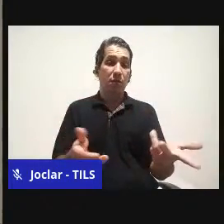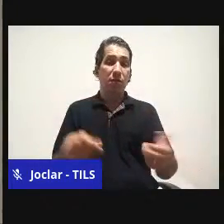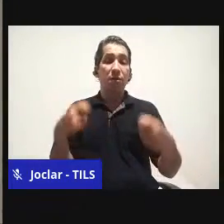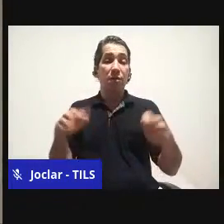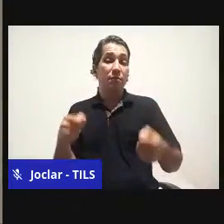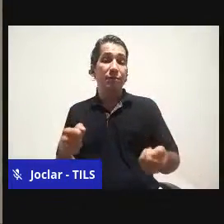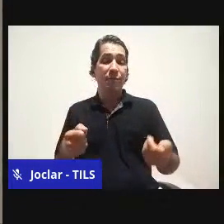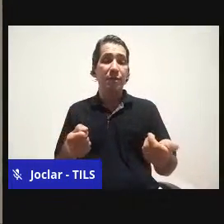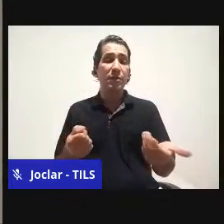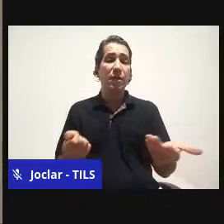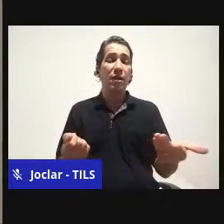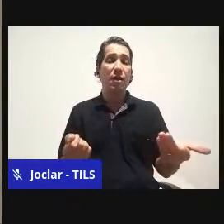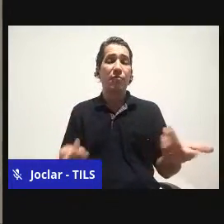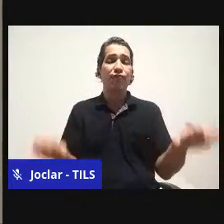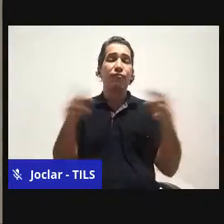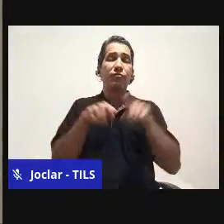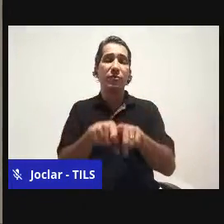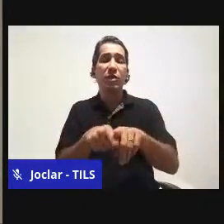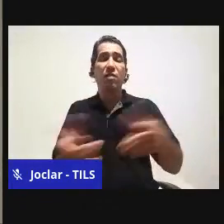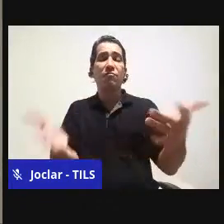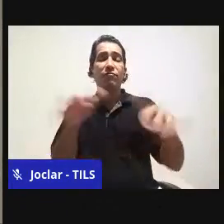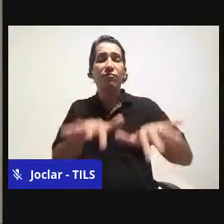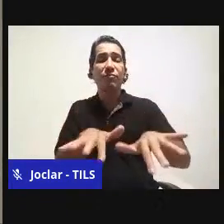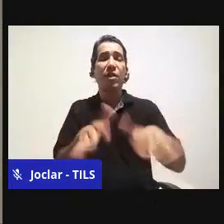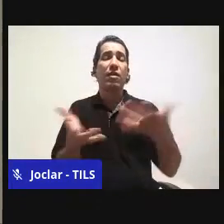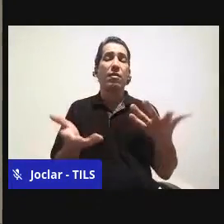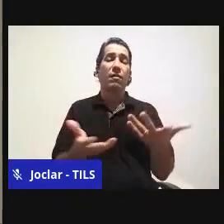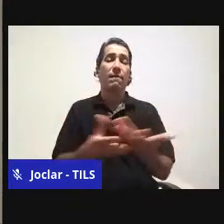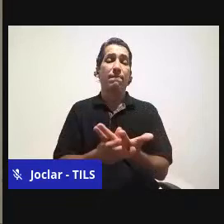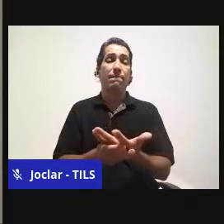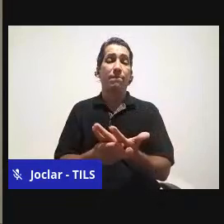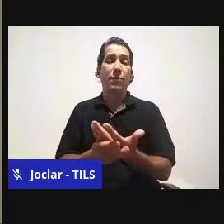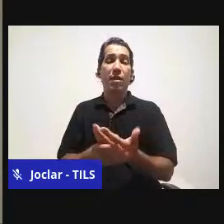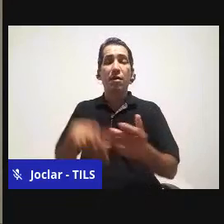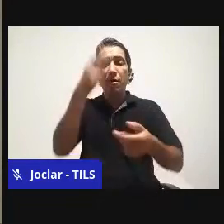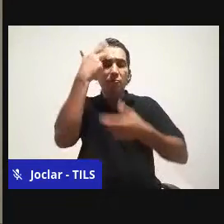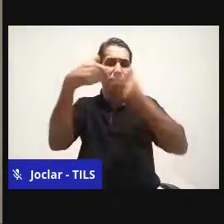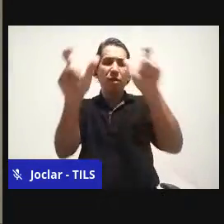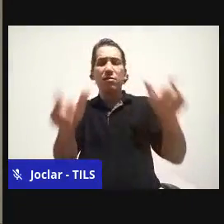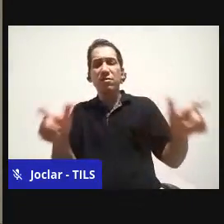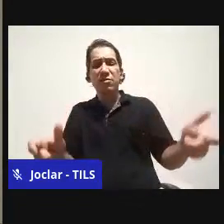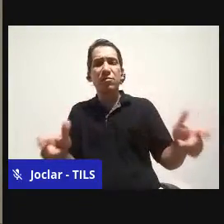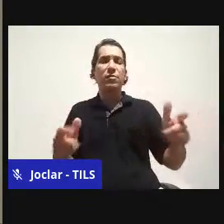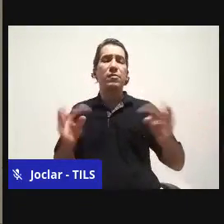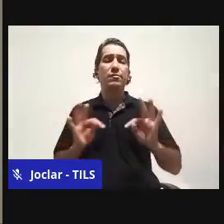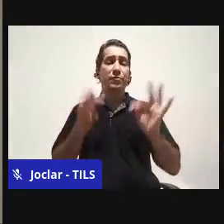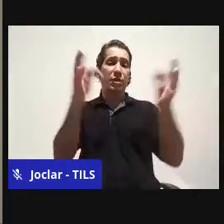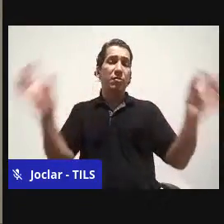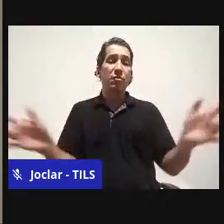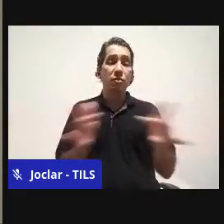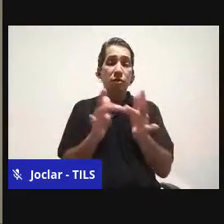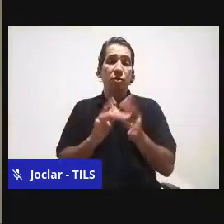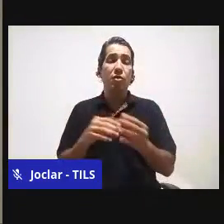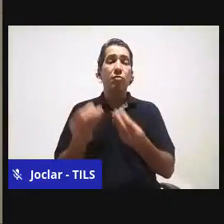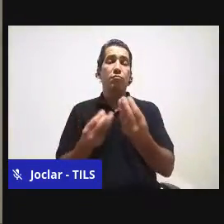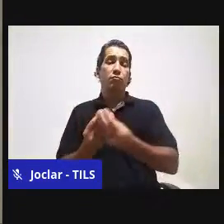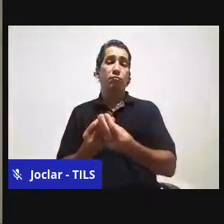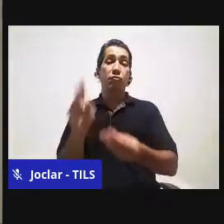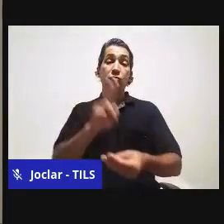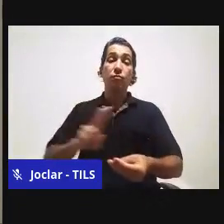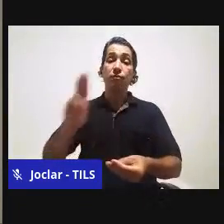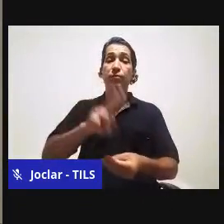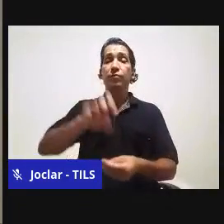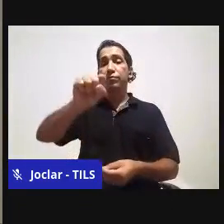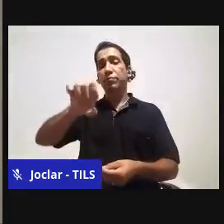pessoas, processos e tecnologia, como o Marcelo já fez referência. E isso nós vamos utilizar os sensores. Até o